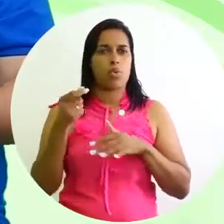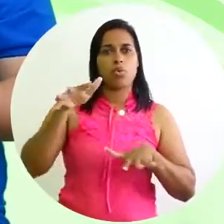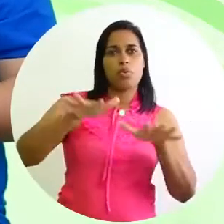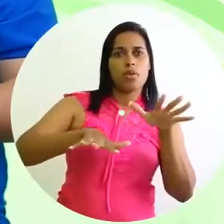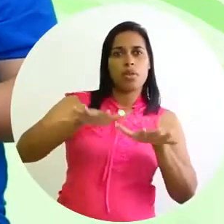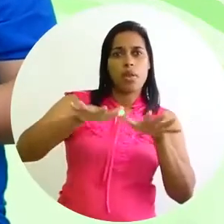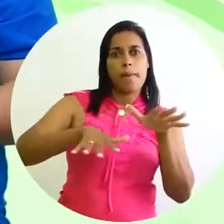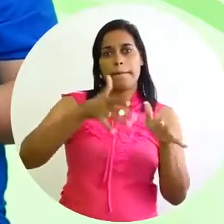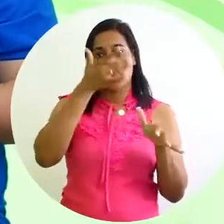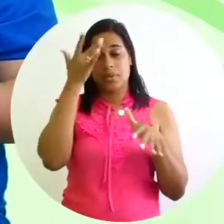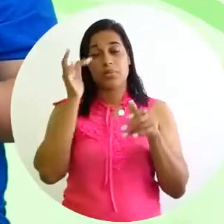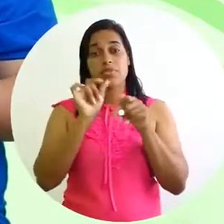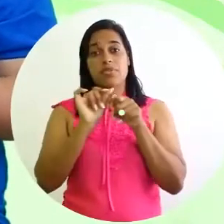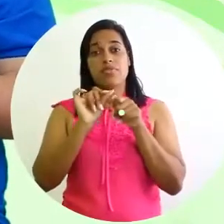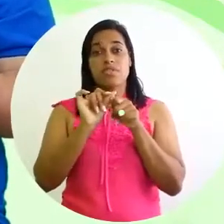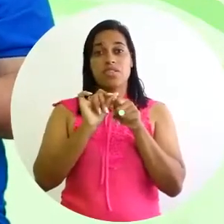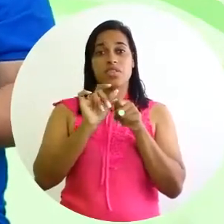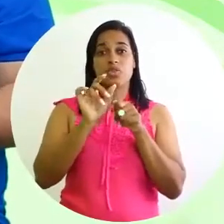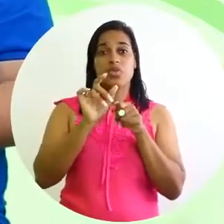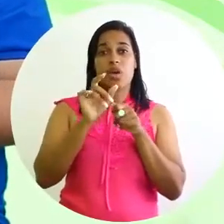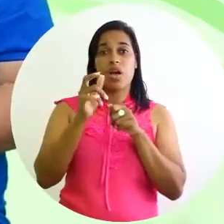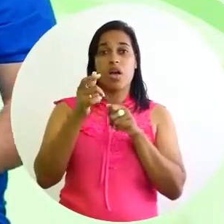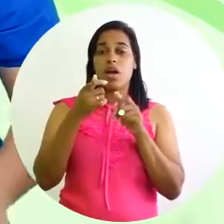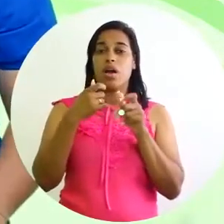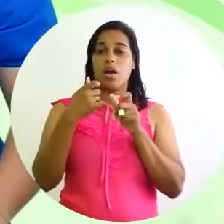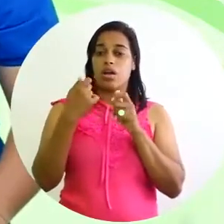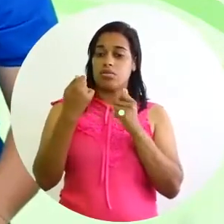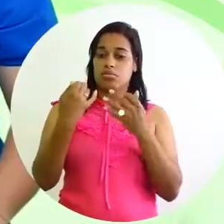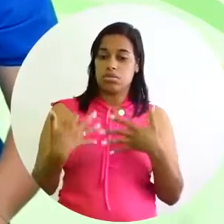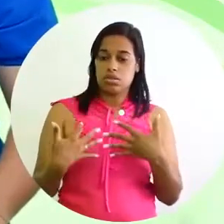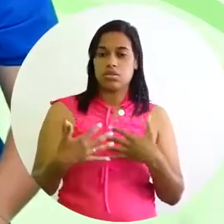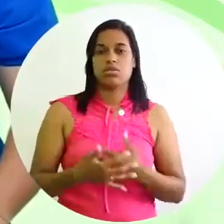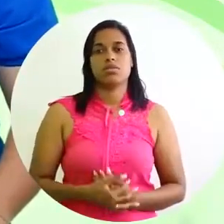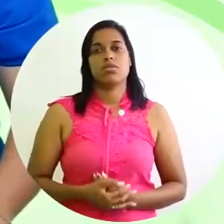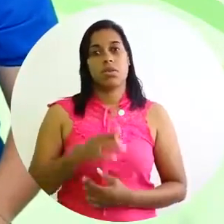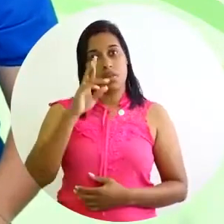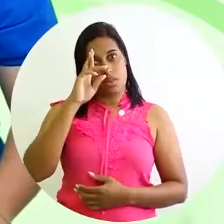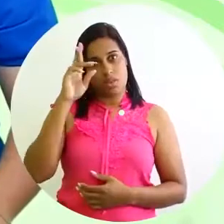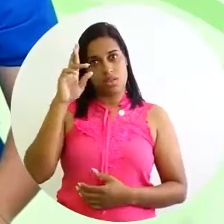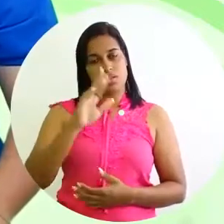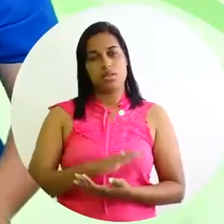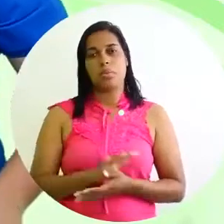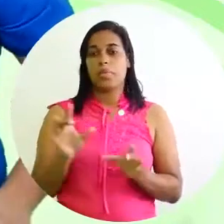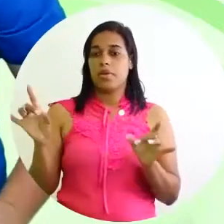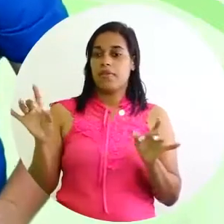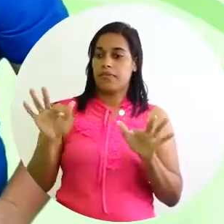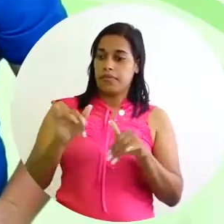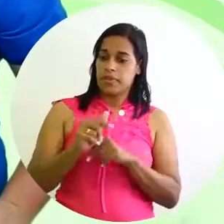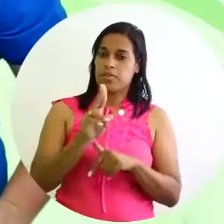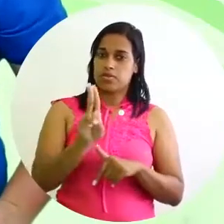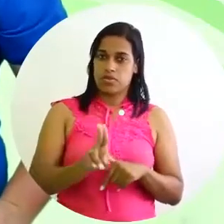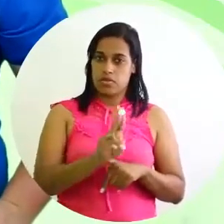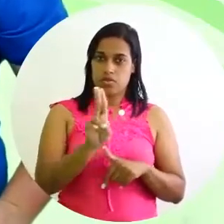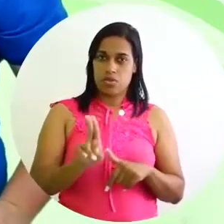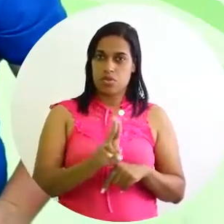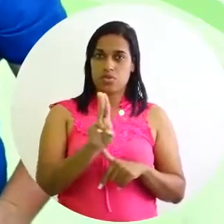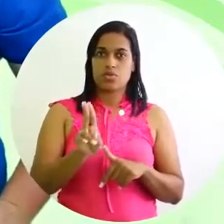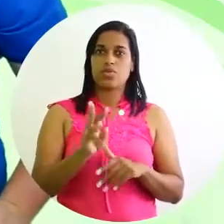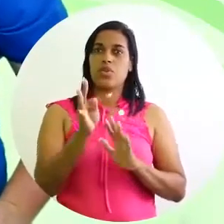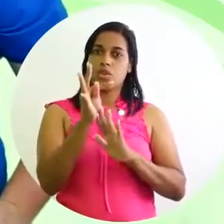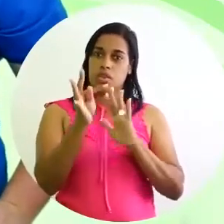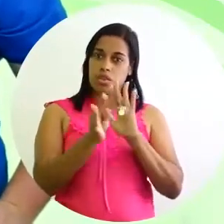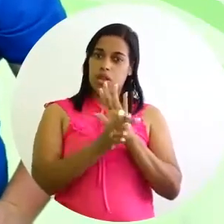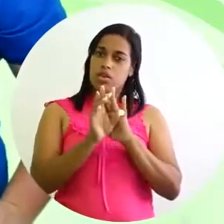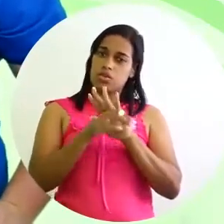gracejos. Então tudo depende de quem está fazendo a direção artística dele. Entendi. E nesse caso, para finalizar, você já usou em